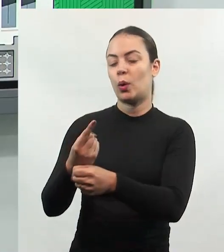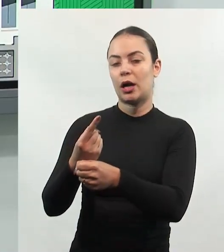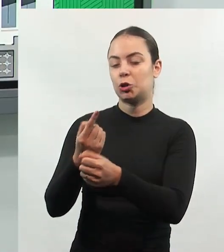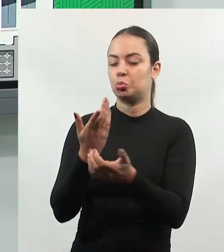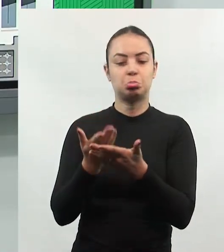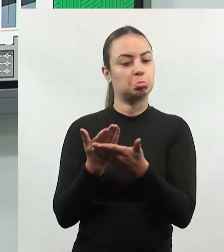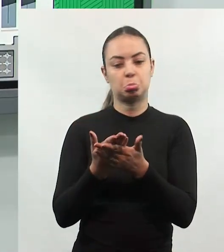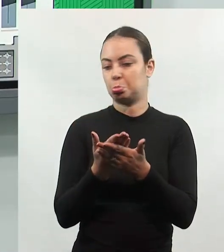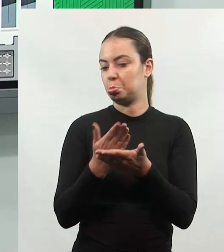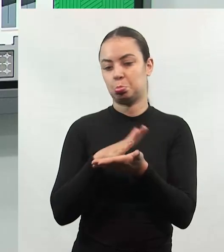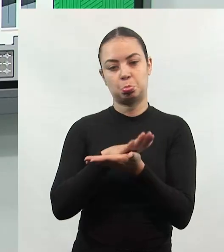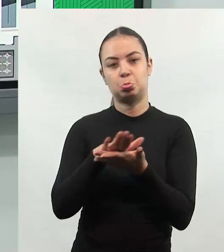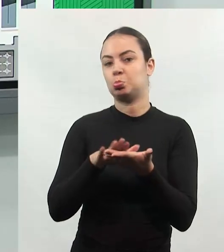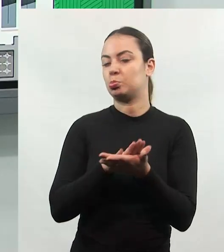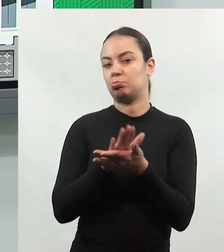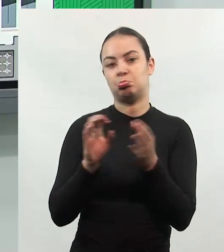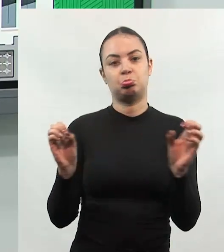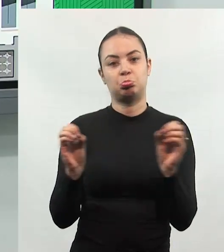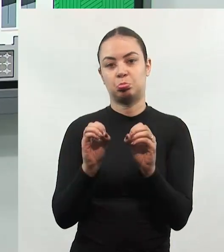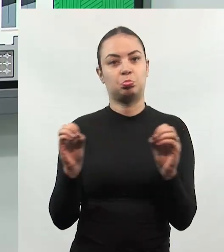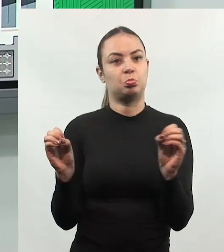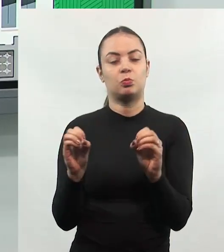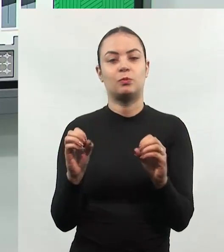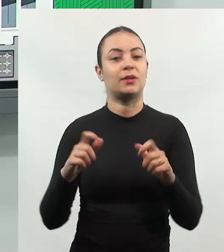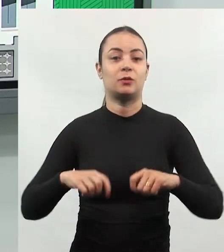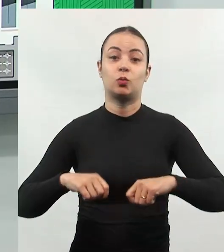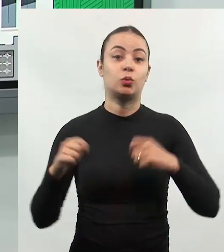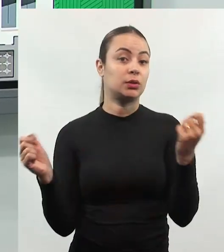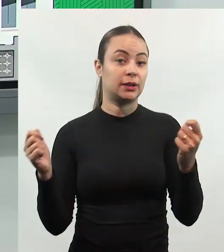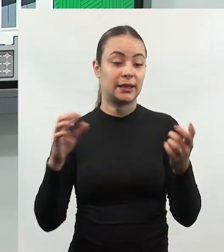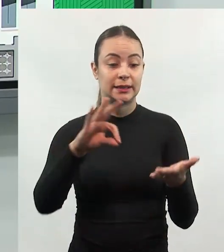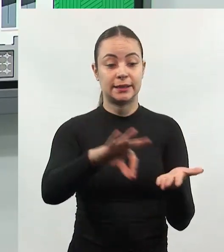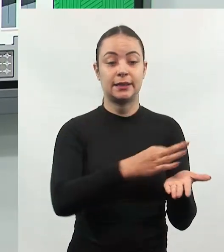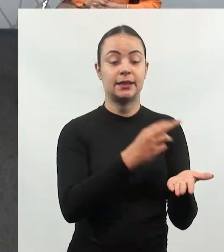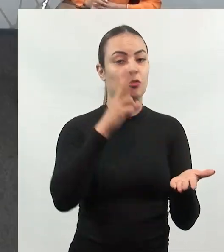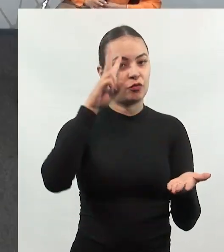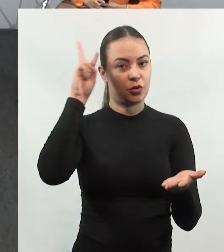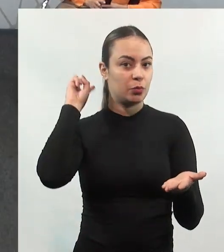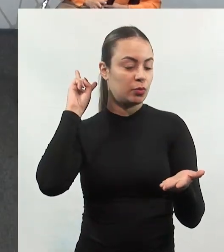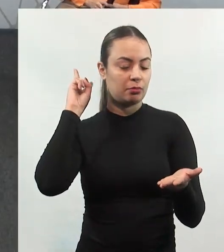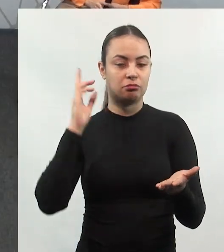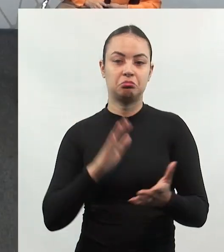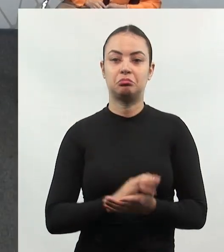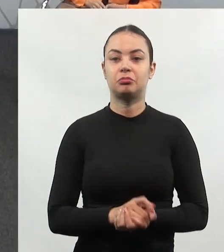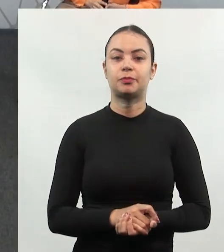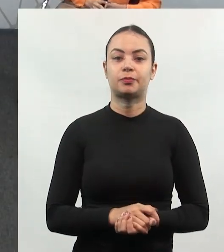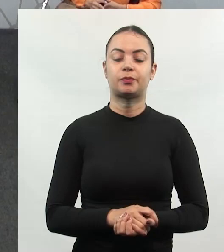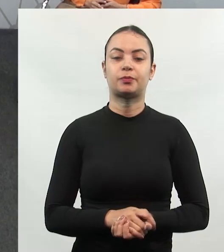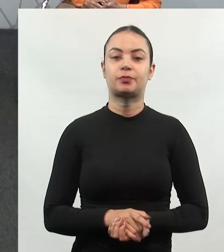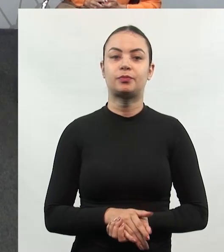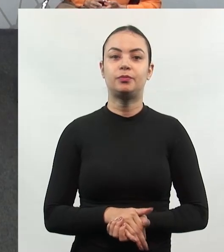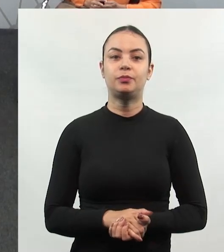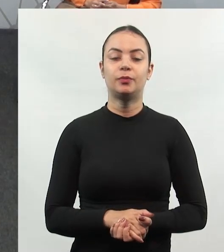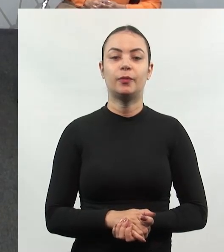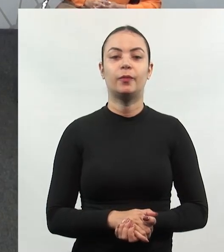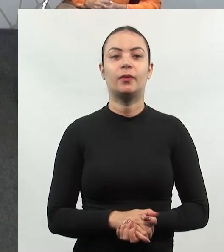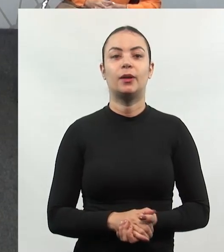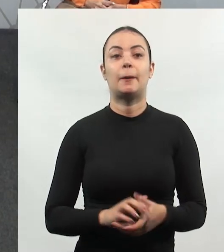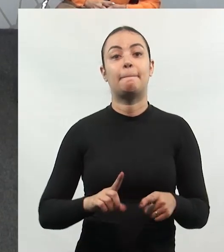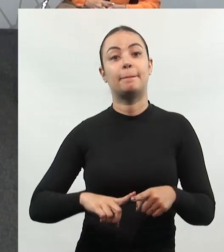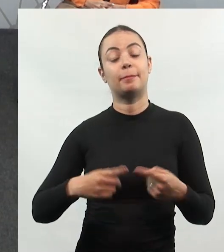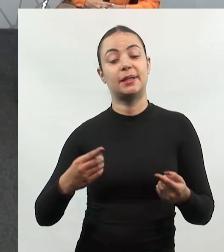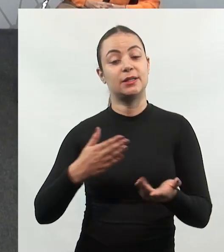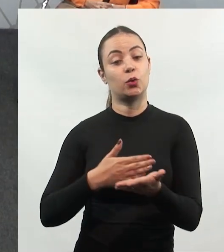uma percorreu? E essa formação, qual papel teve essa formação do Carmela Dutra na sua jornada? E o